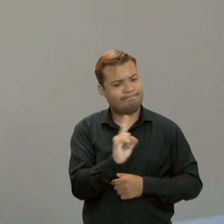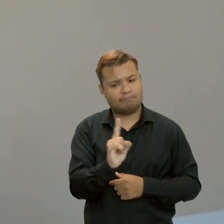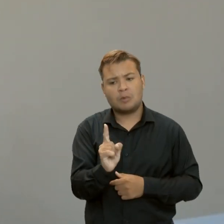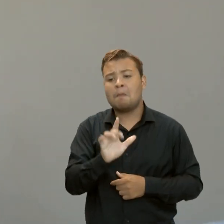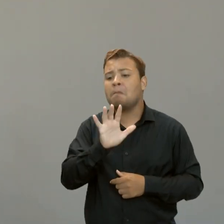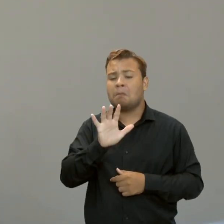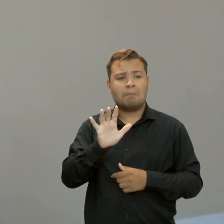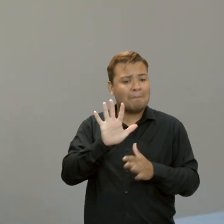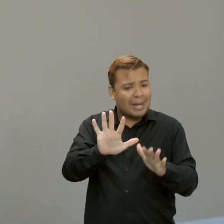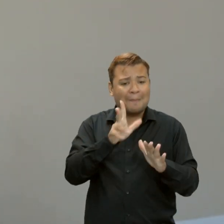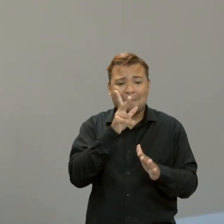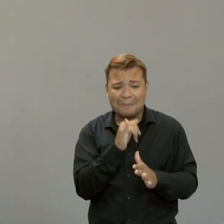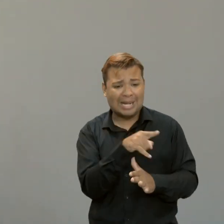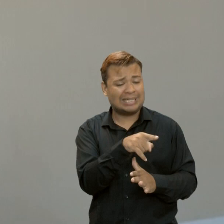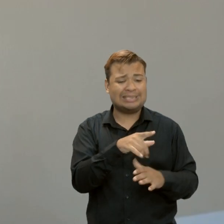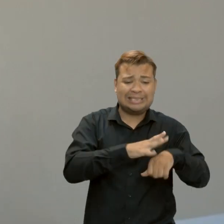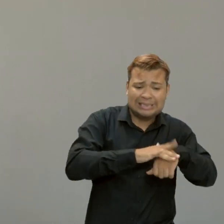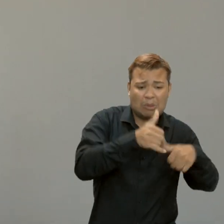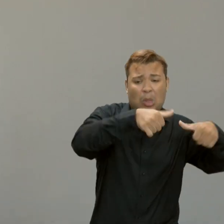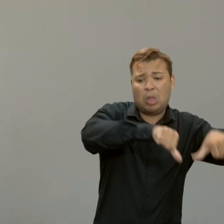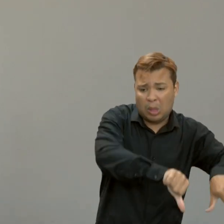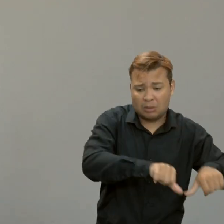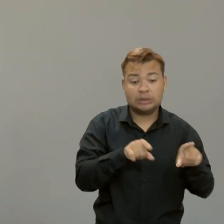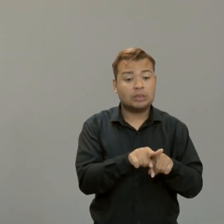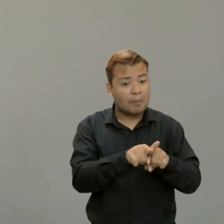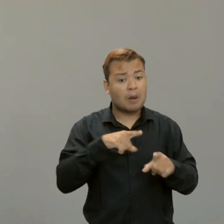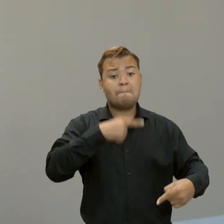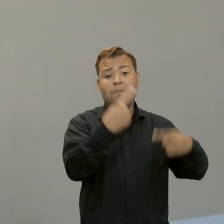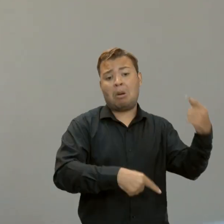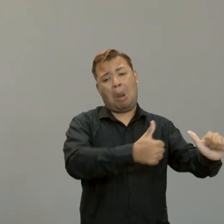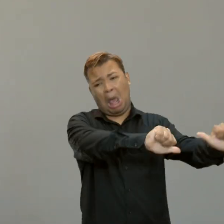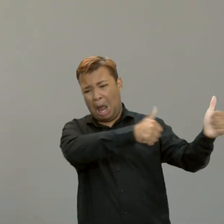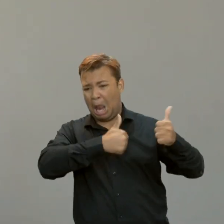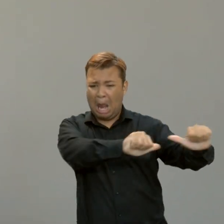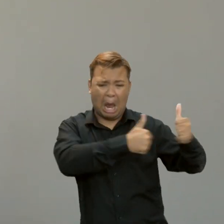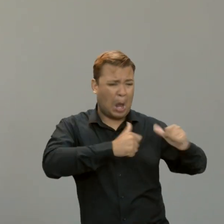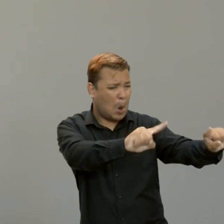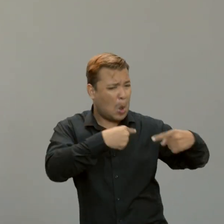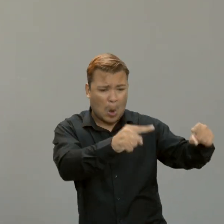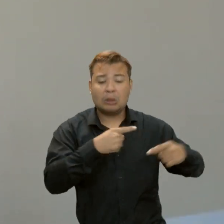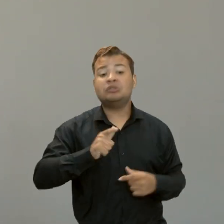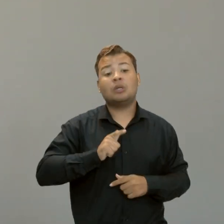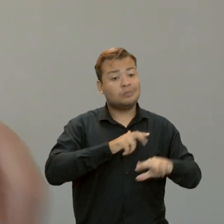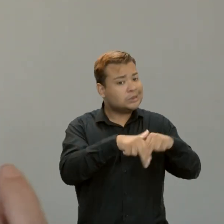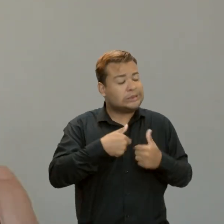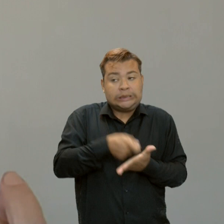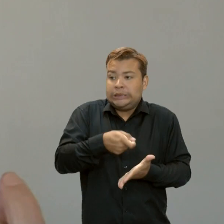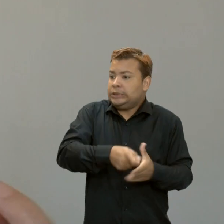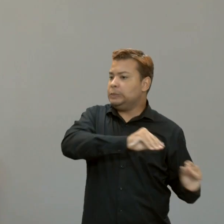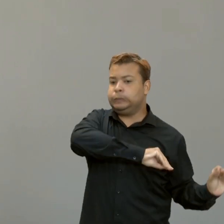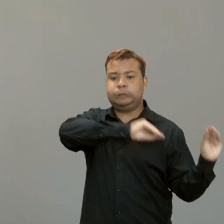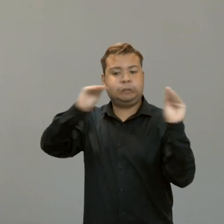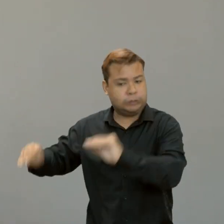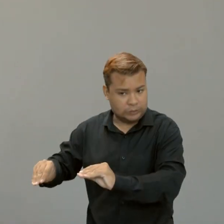condição da saúde do pai e também por conta da condição de perseguição política que eles viviam de fato. E nesse